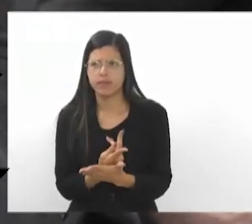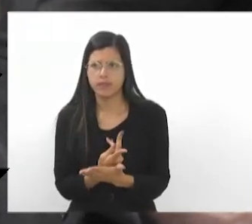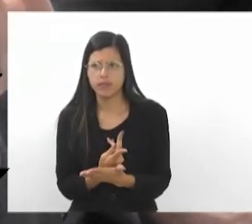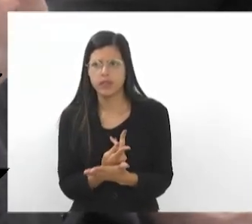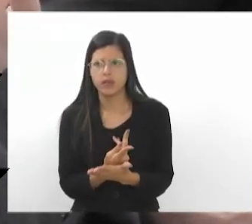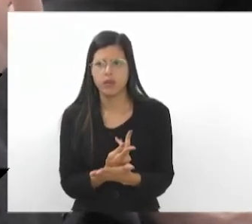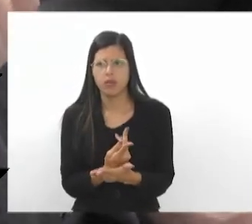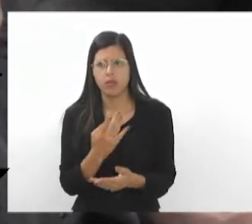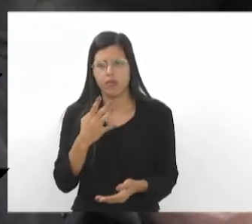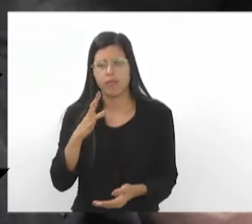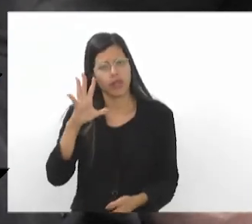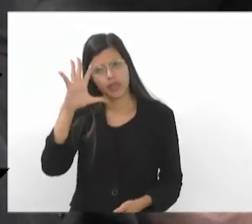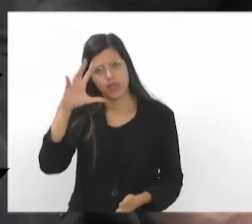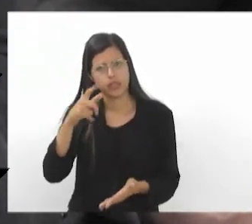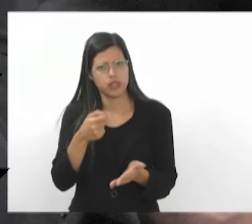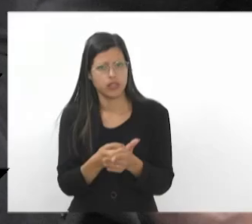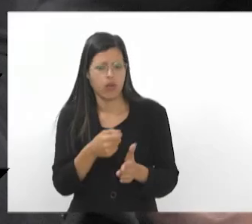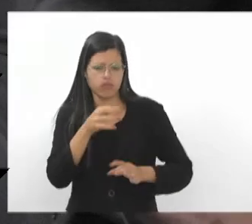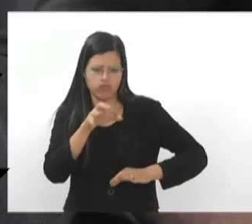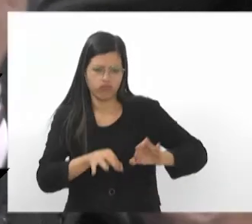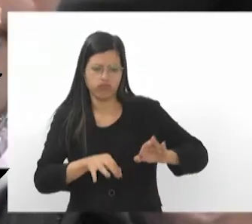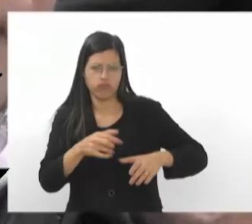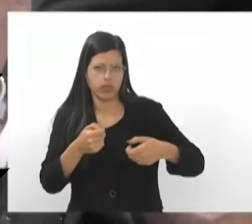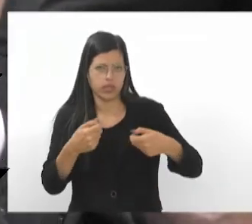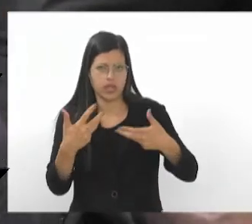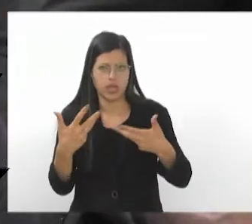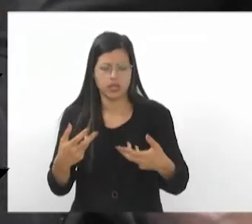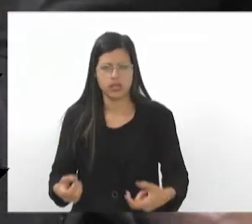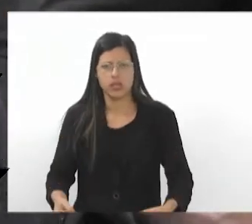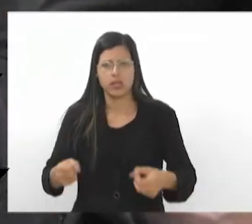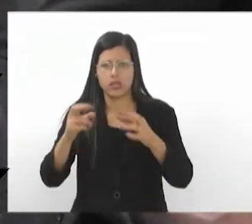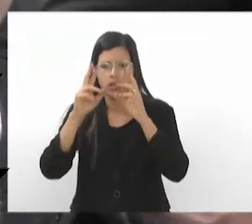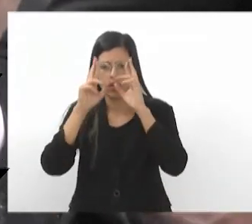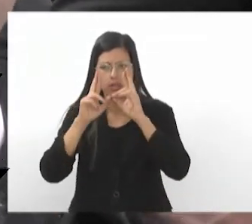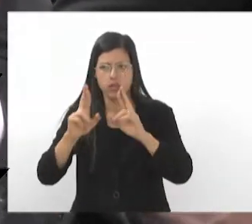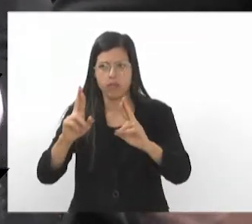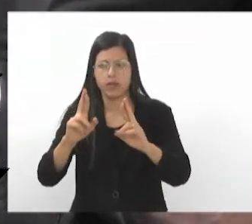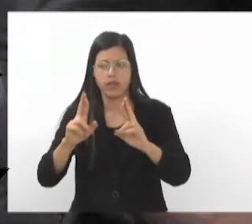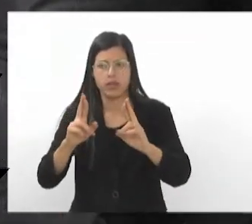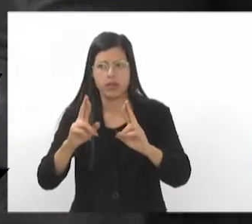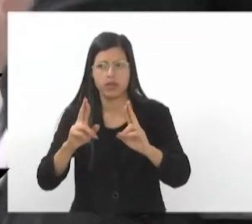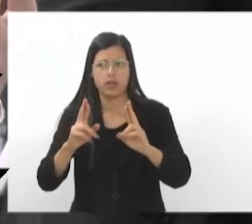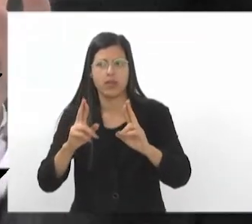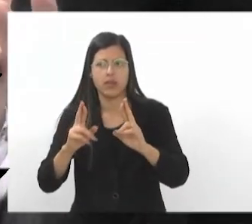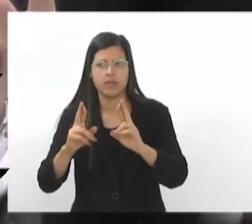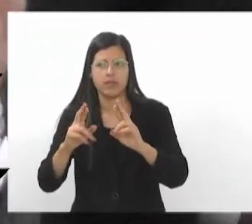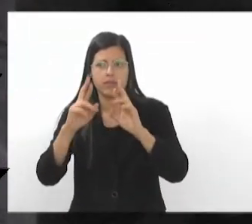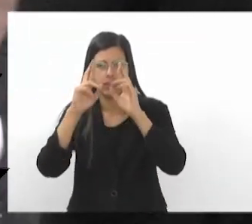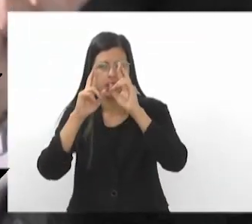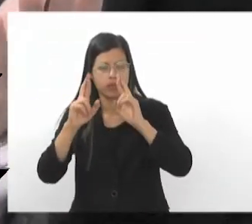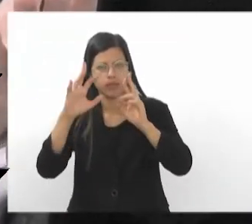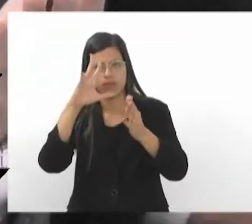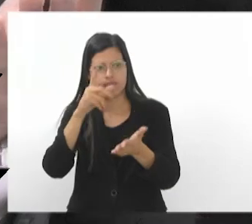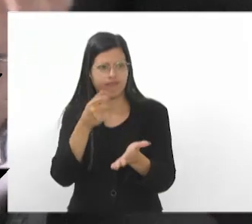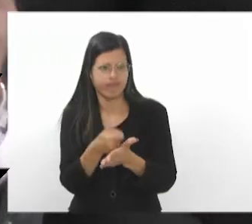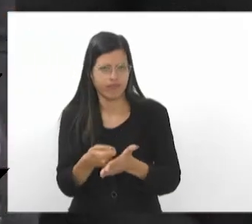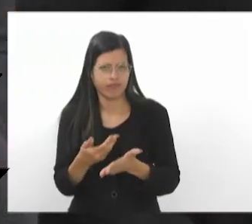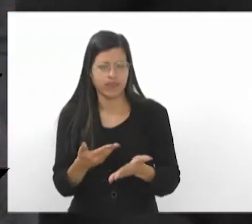precisa acatar, né? E respeitar. O que essa palavra respeitar uma decisão como essa,